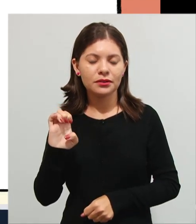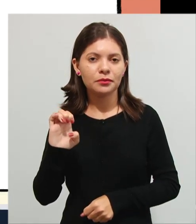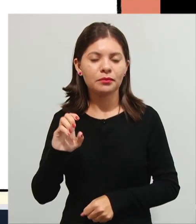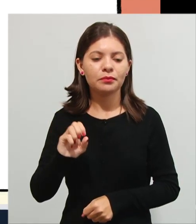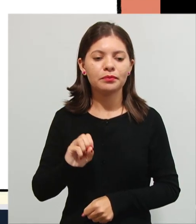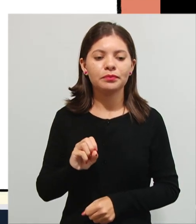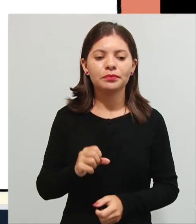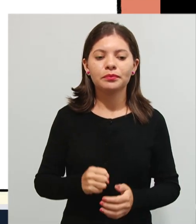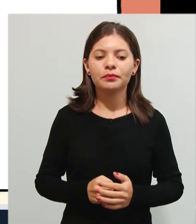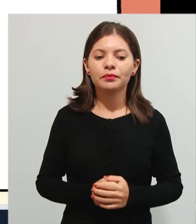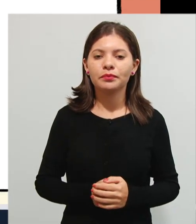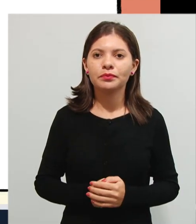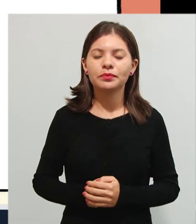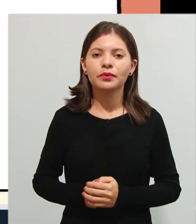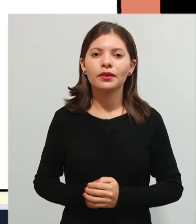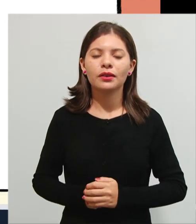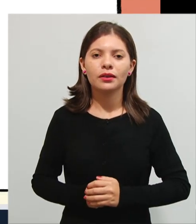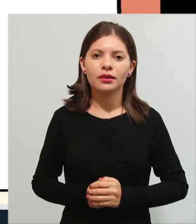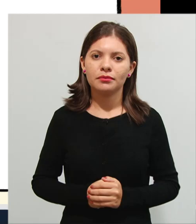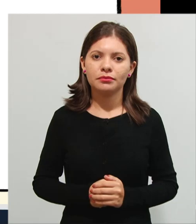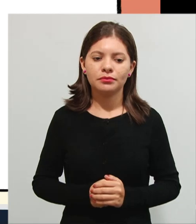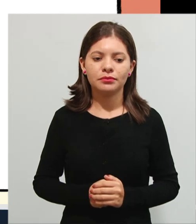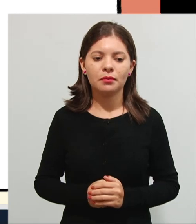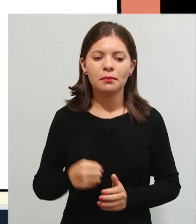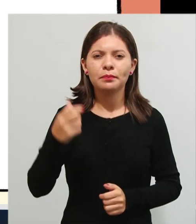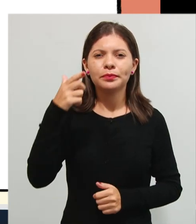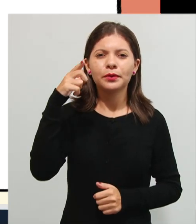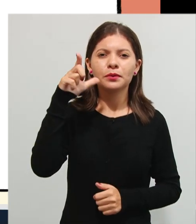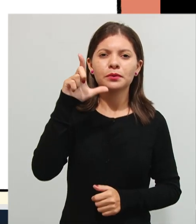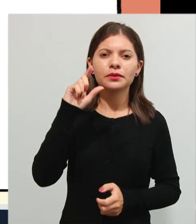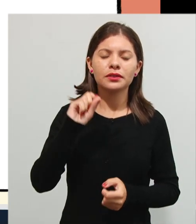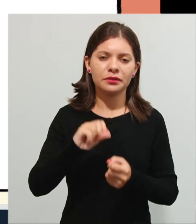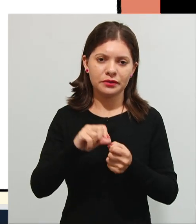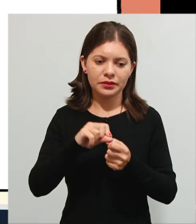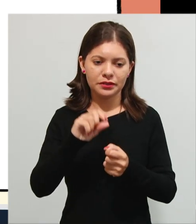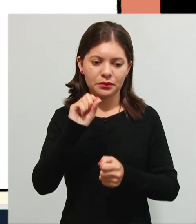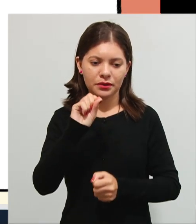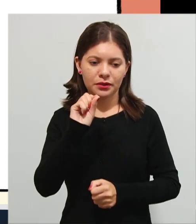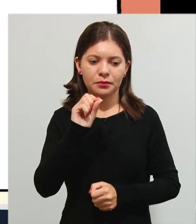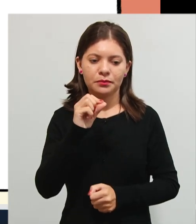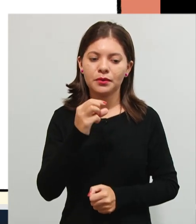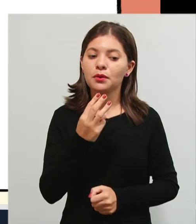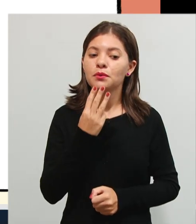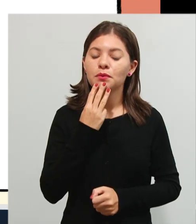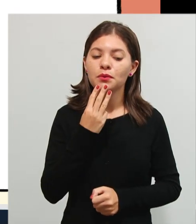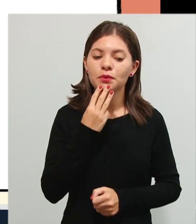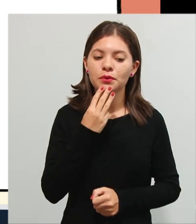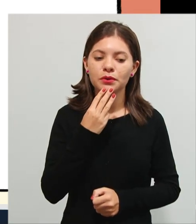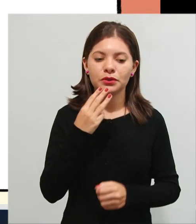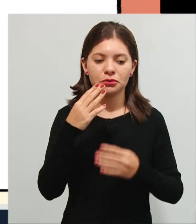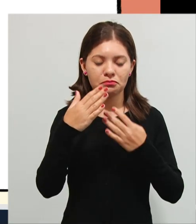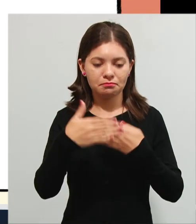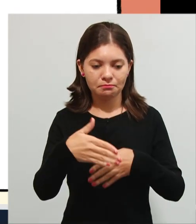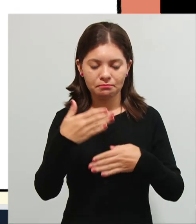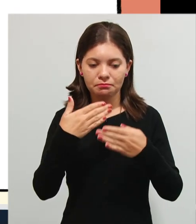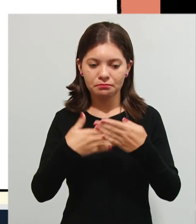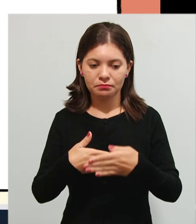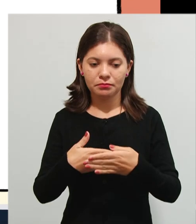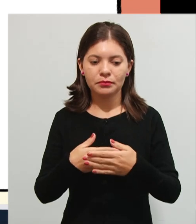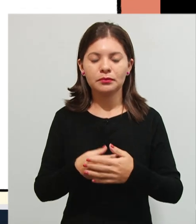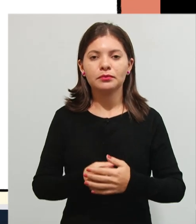Office, certo? Que é o pacote onde nós vamos estar trabalhando